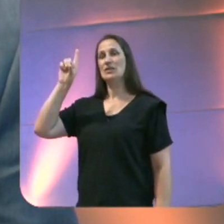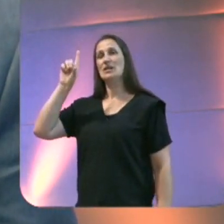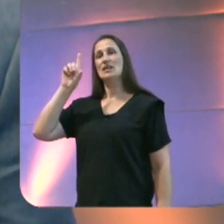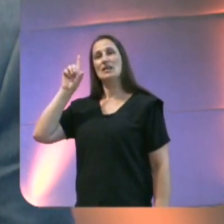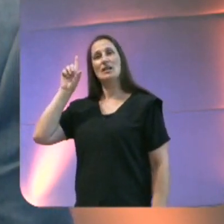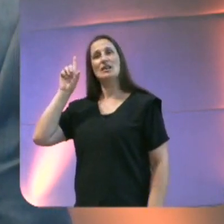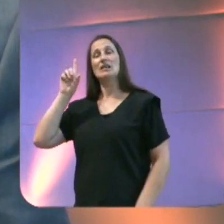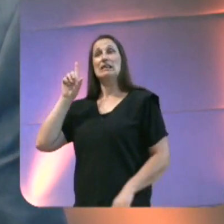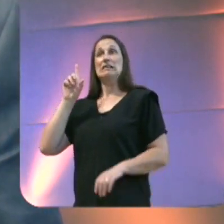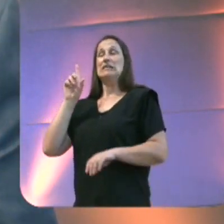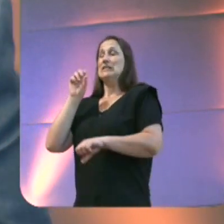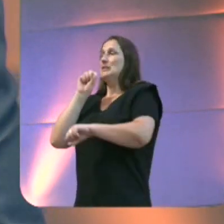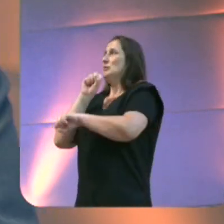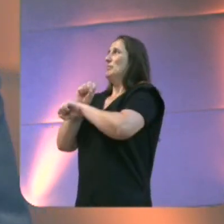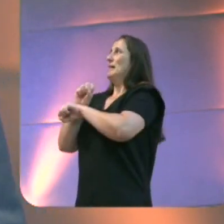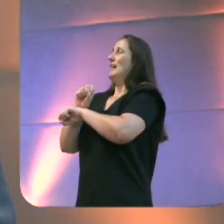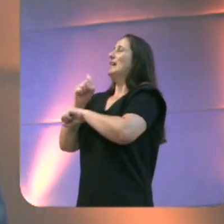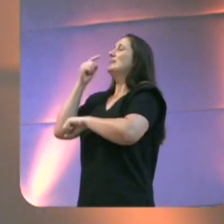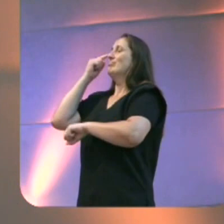inesgotável.